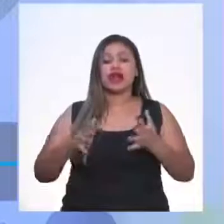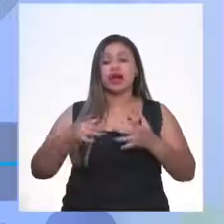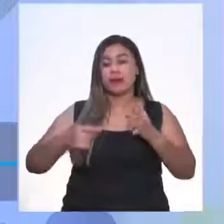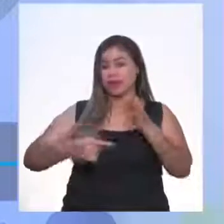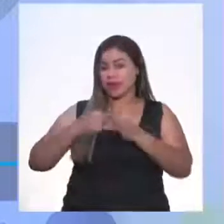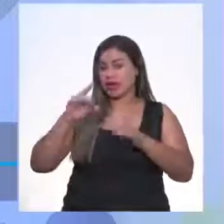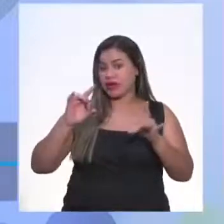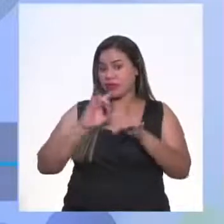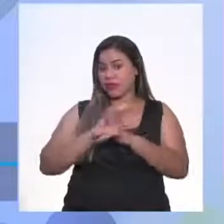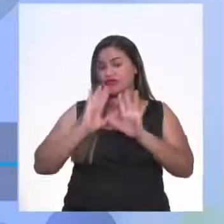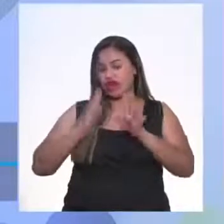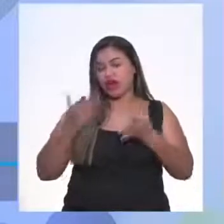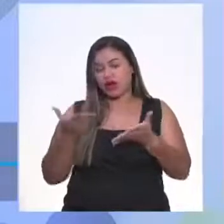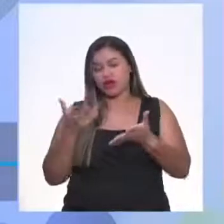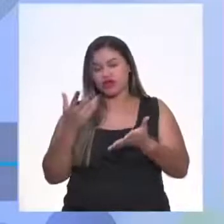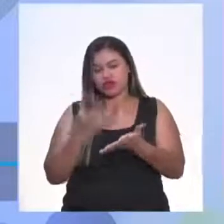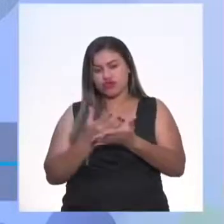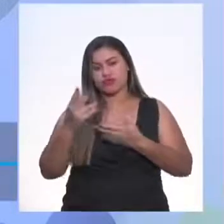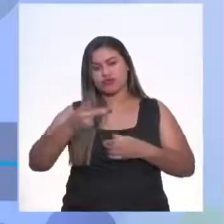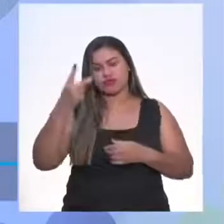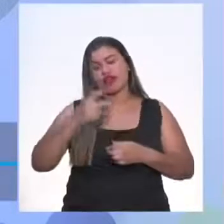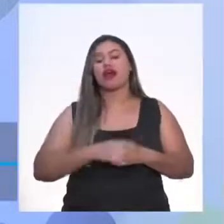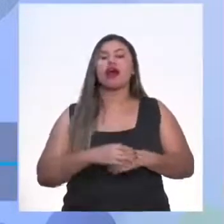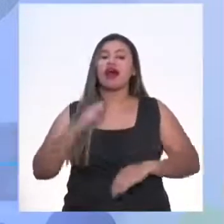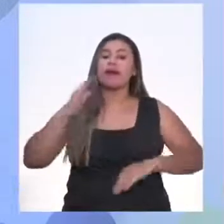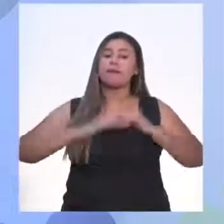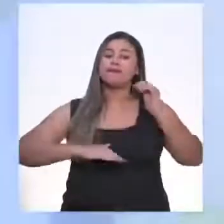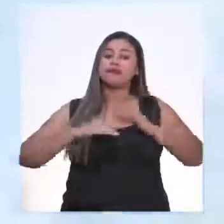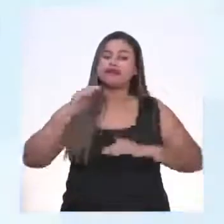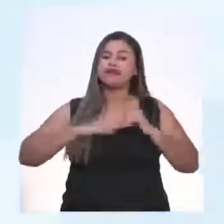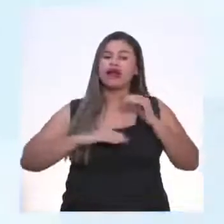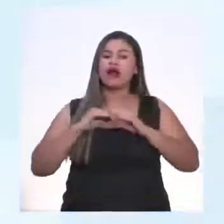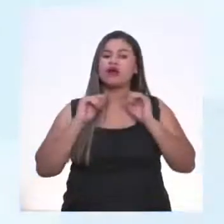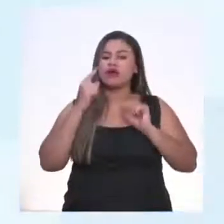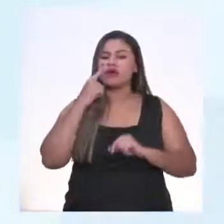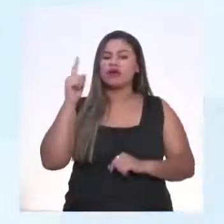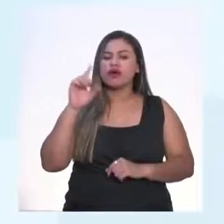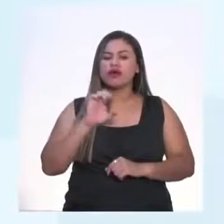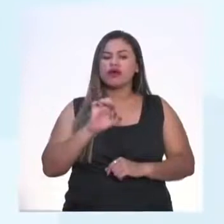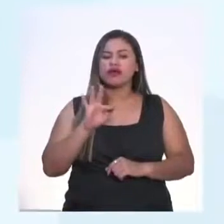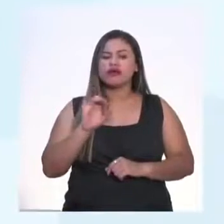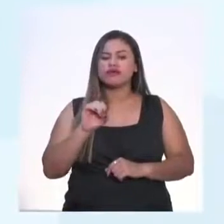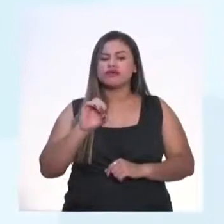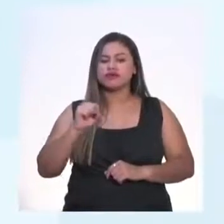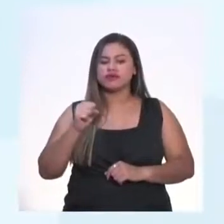primeira, então vamos agora para a segunda. A habilidade que vai ser trabalhada é a